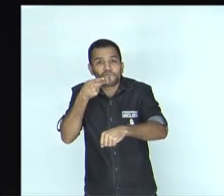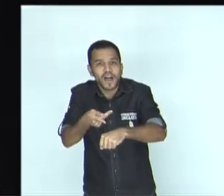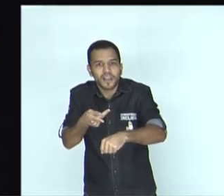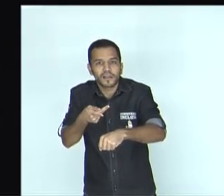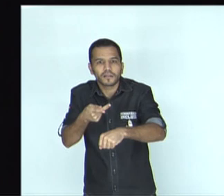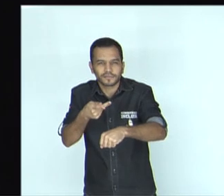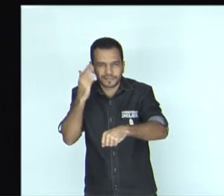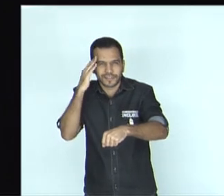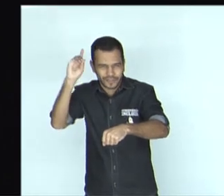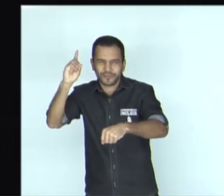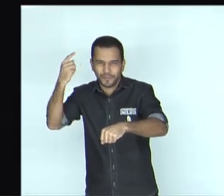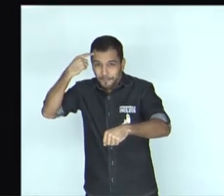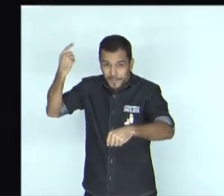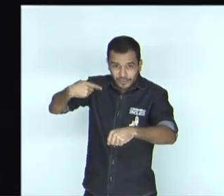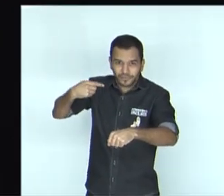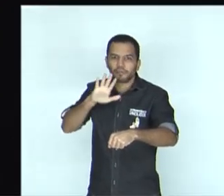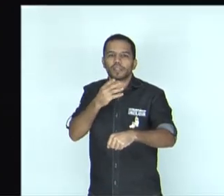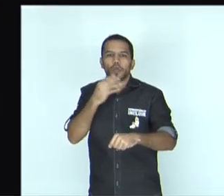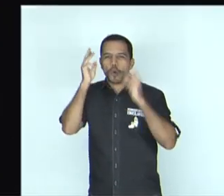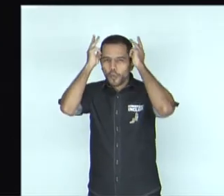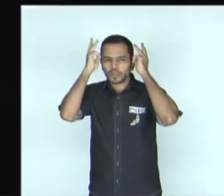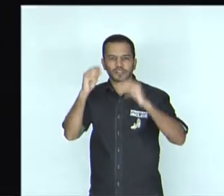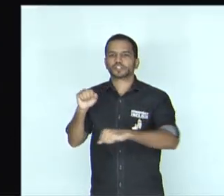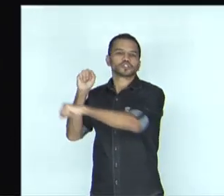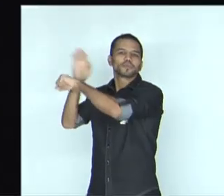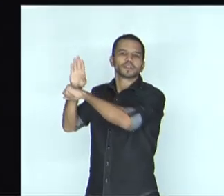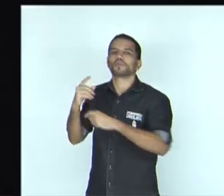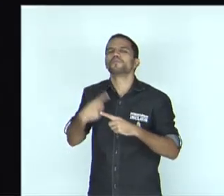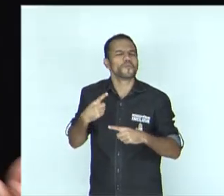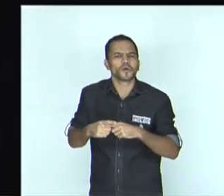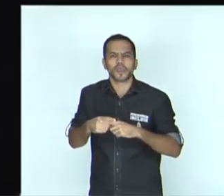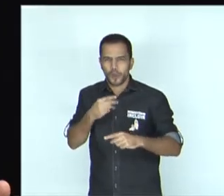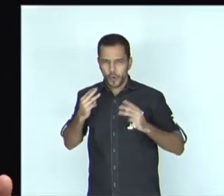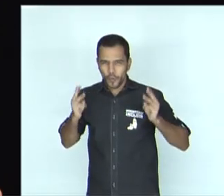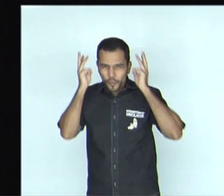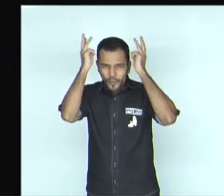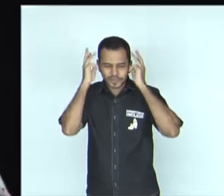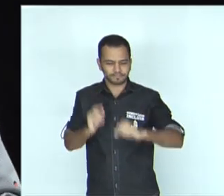terra prometida, você não. Pastor, mas Deus foi muito exigente com